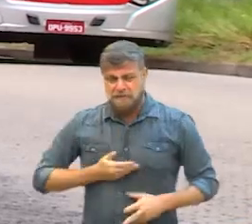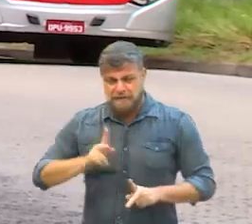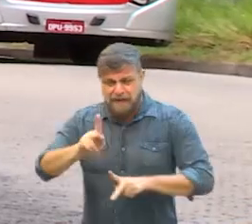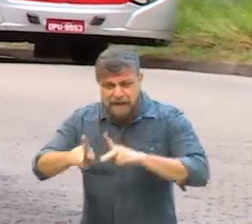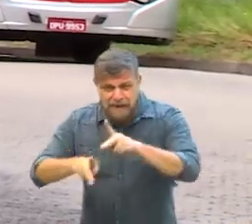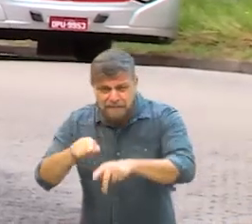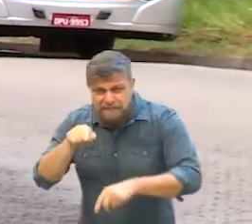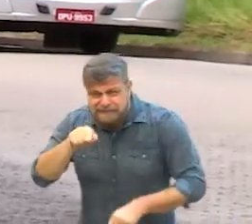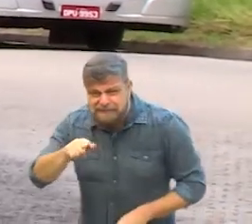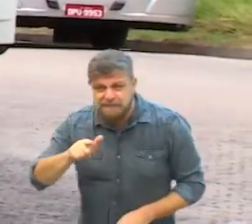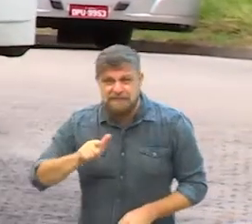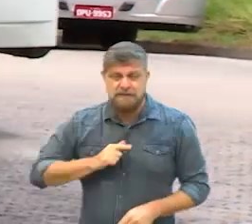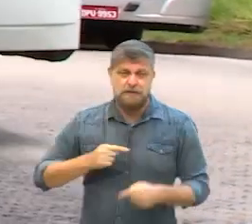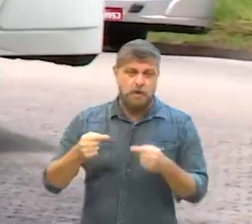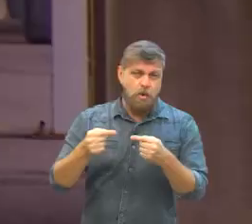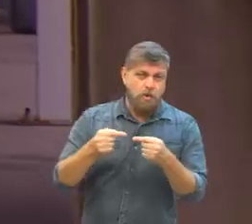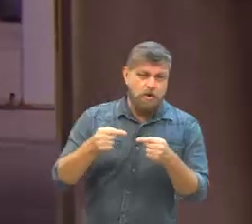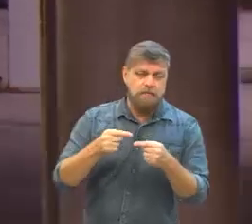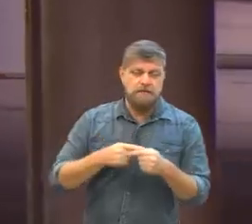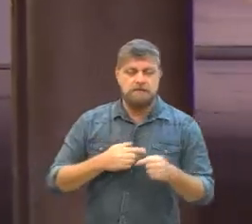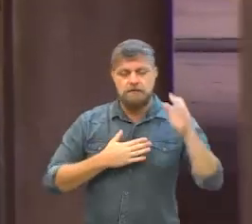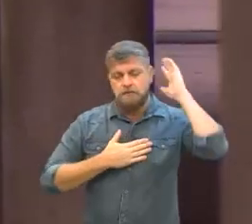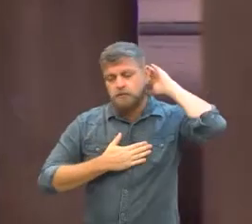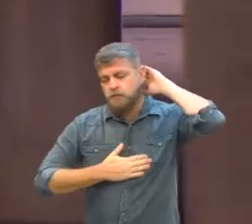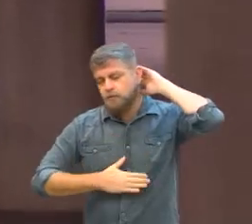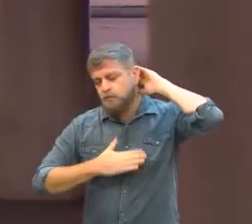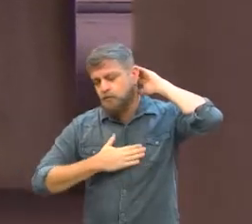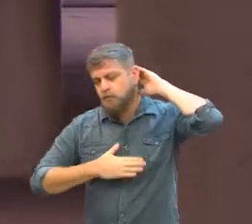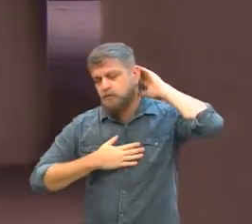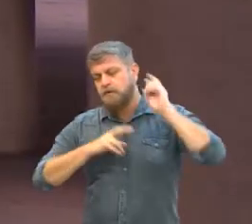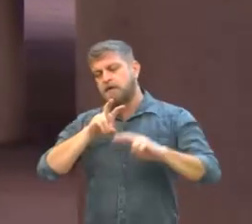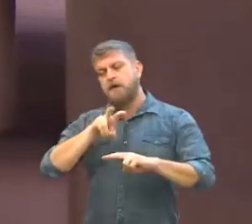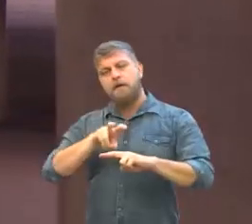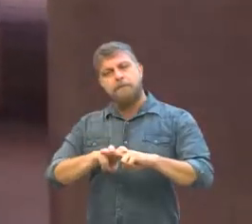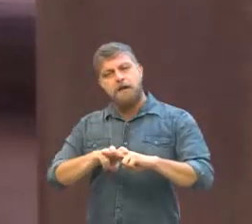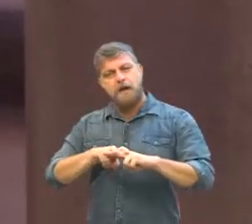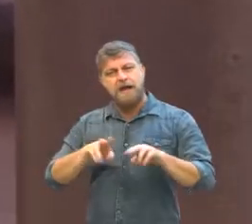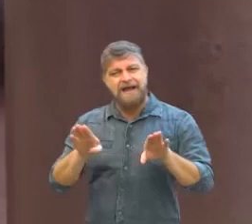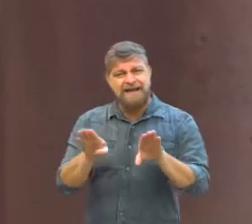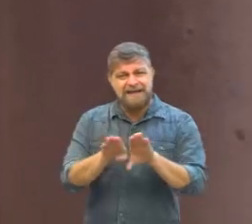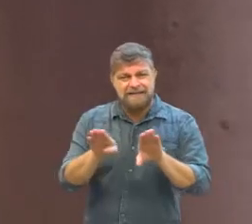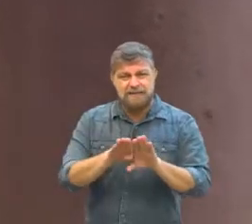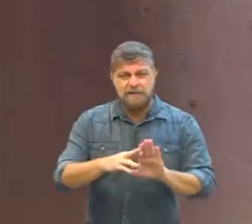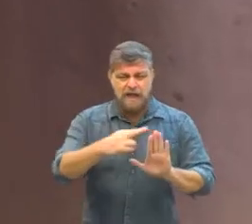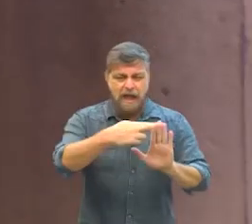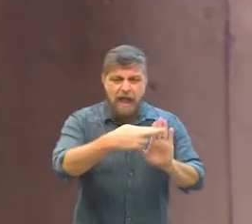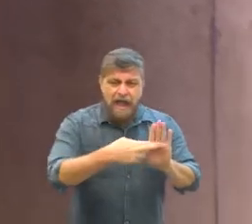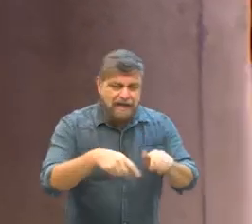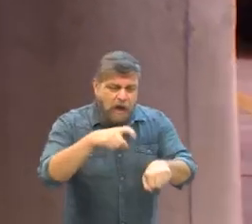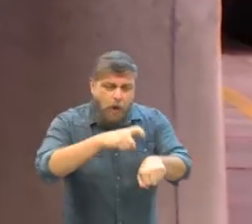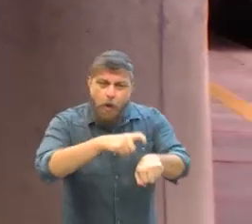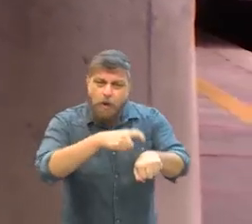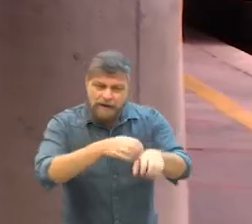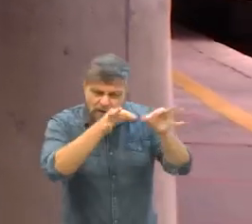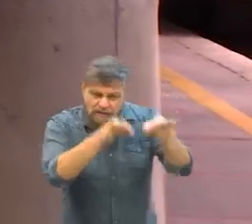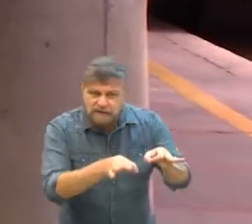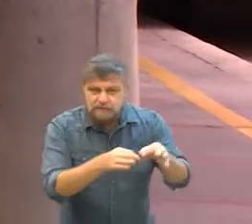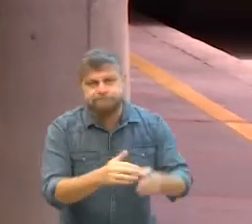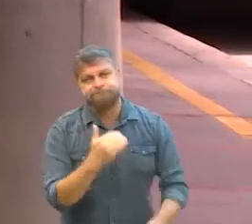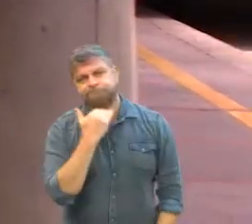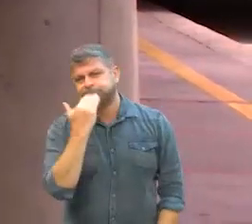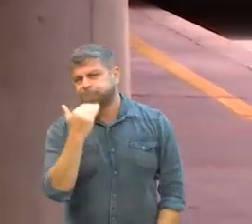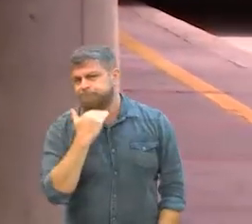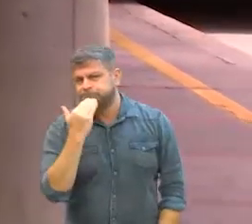para a população, seja no que diz respeito a conforto, a cumprimento de horários,